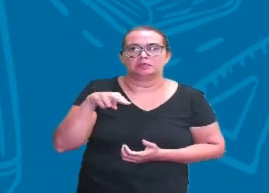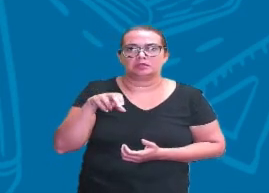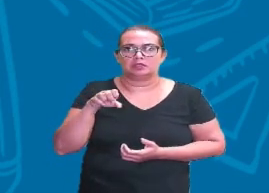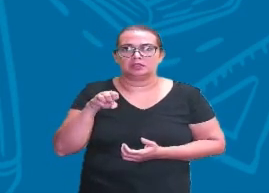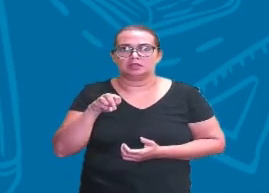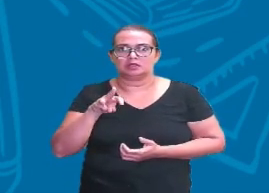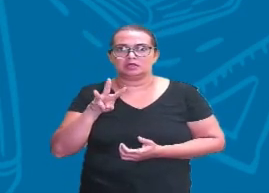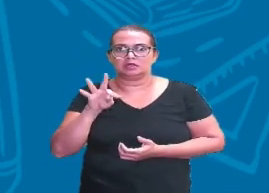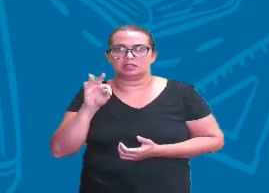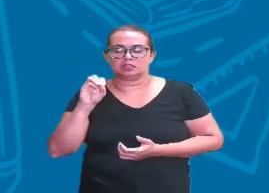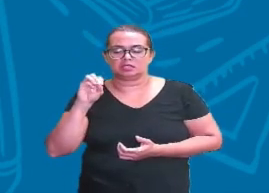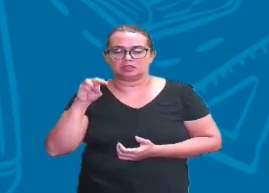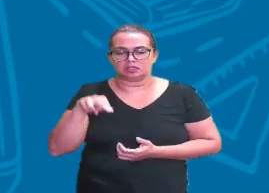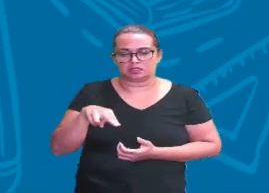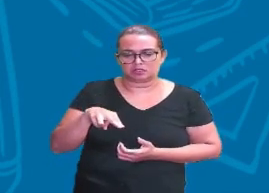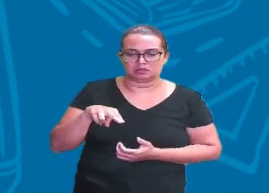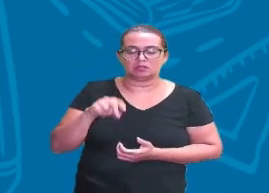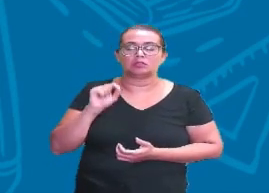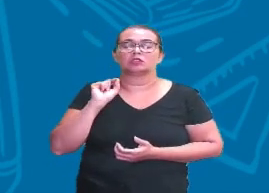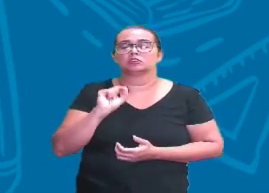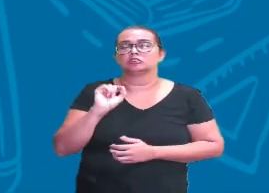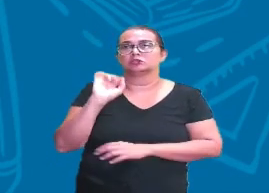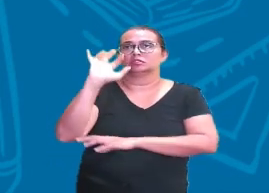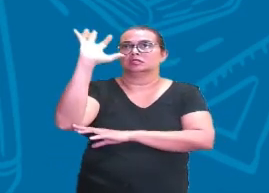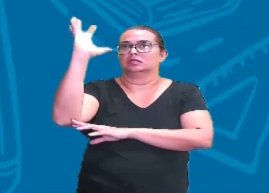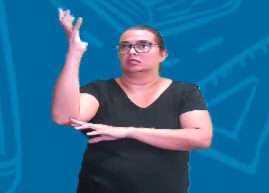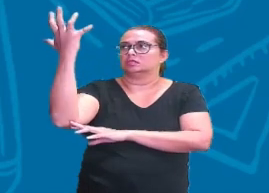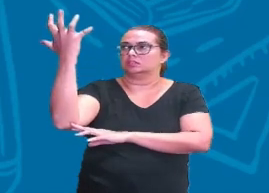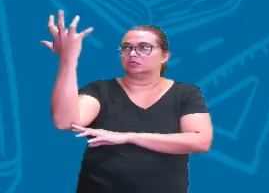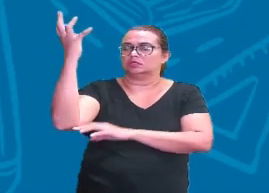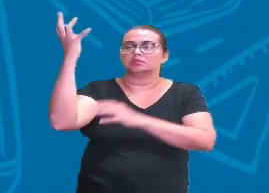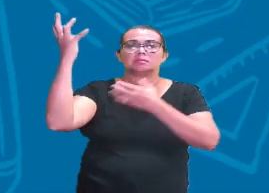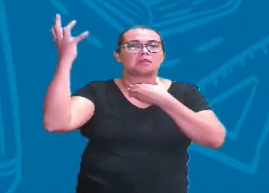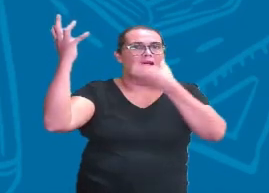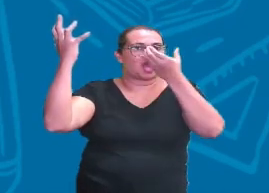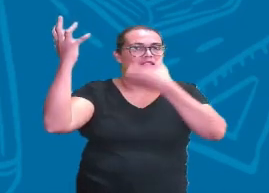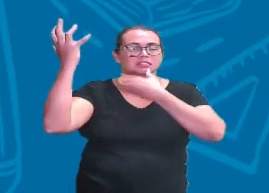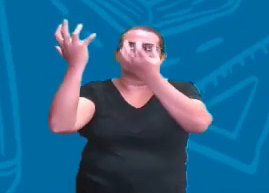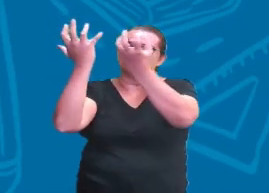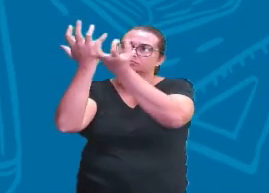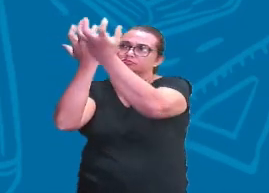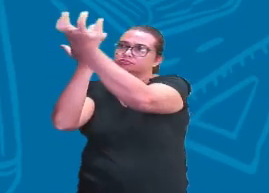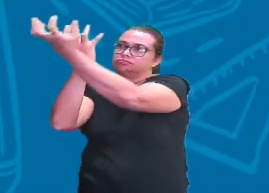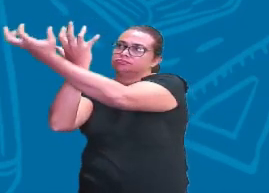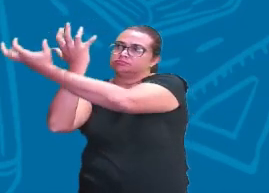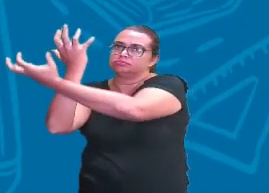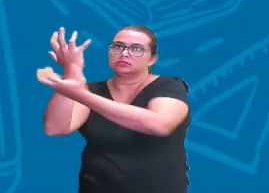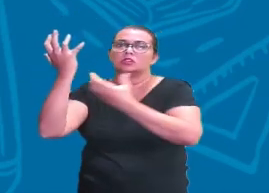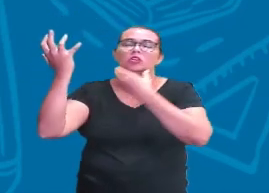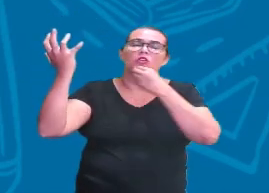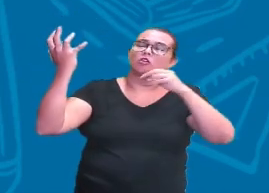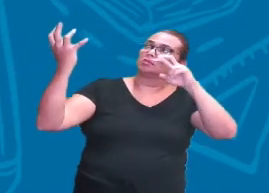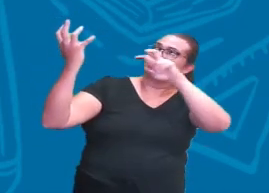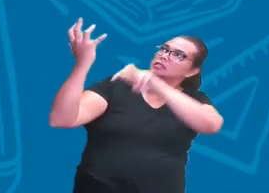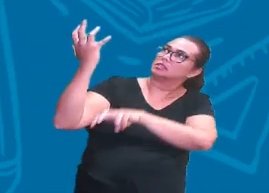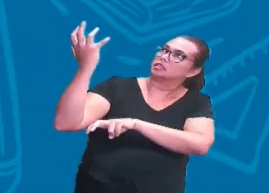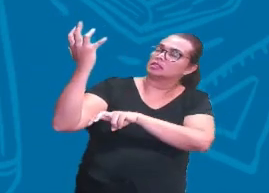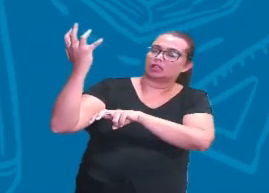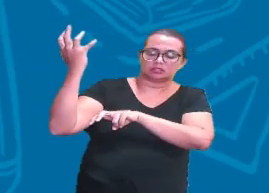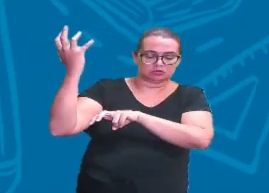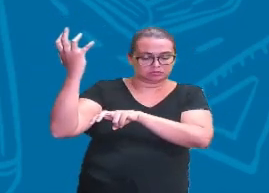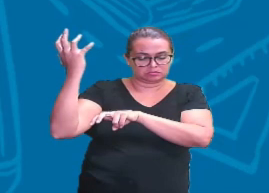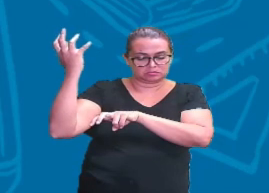estava embaixo, né, de uma macieira, Isaac Newton lá, e uma maçã caiu sobre a cabeça dele. Então